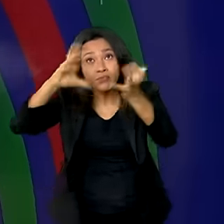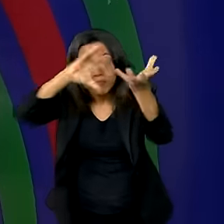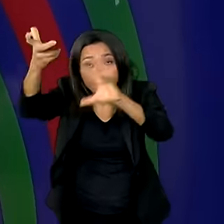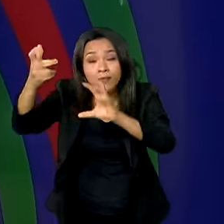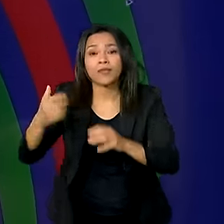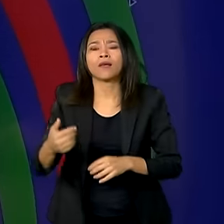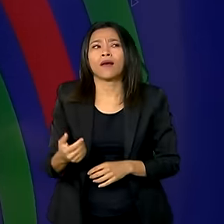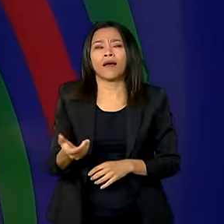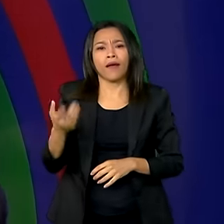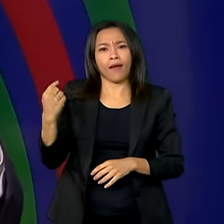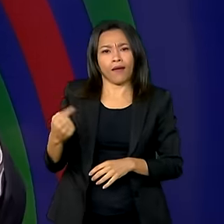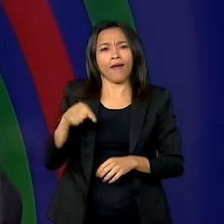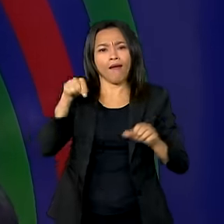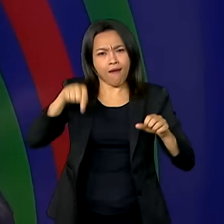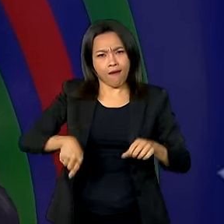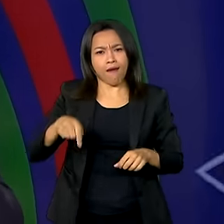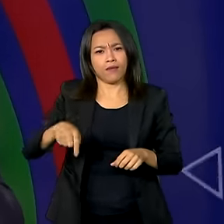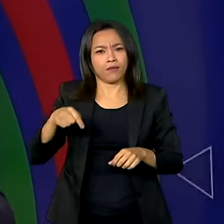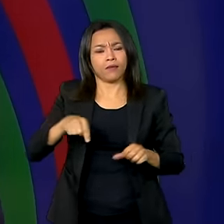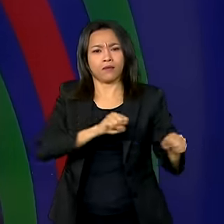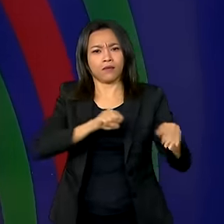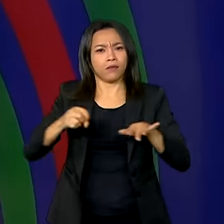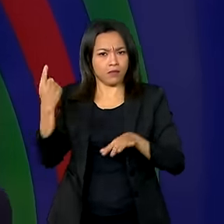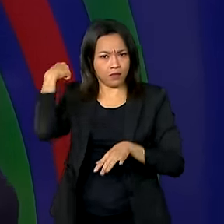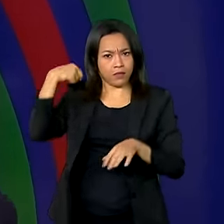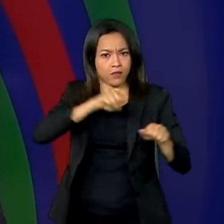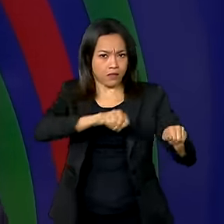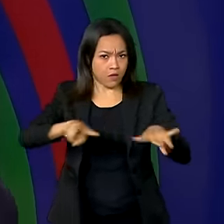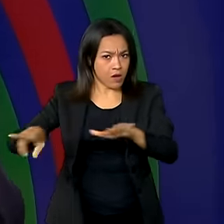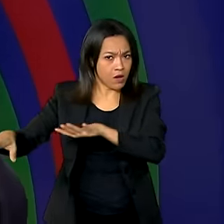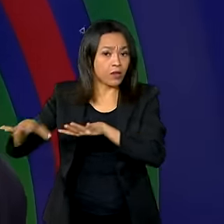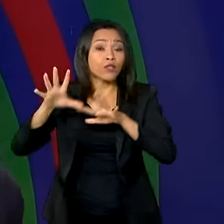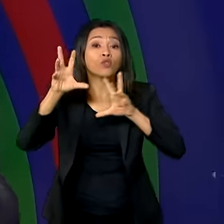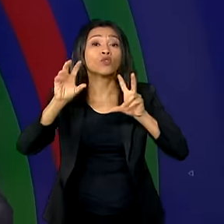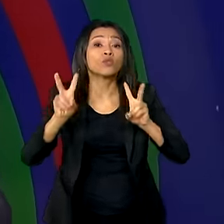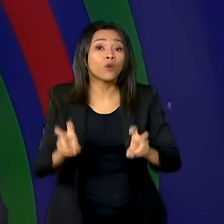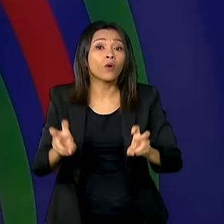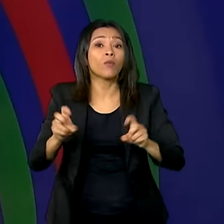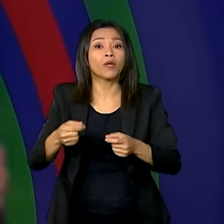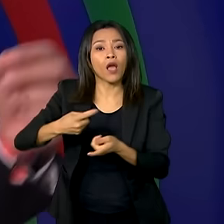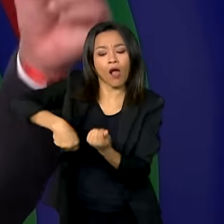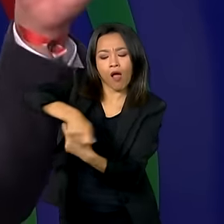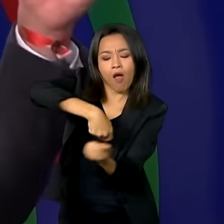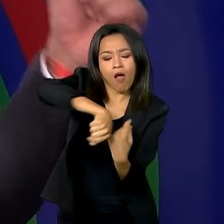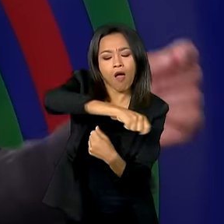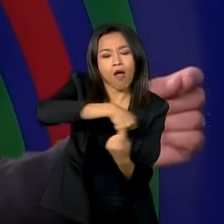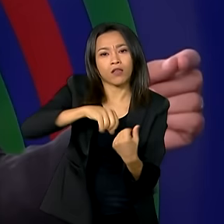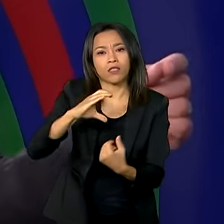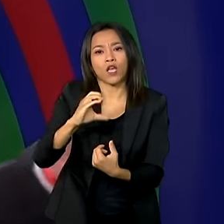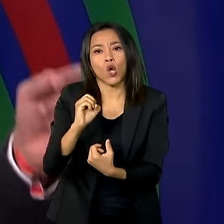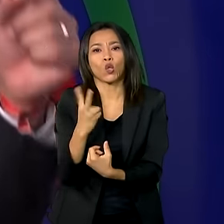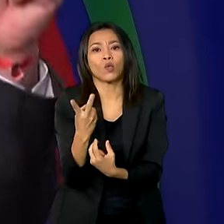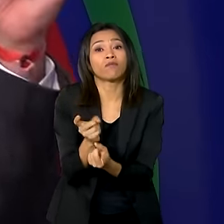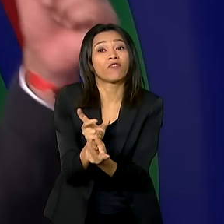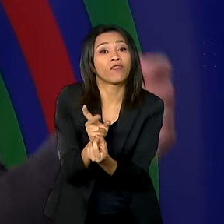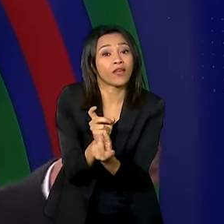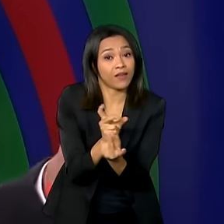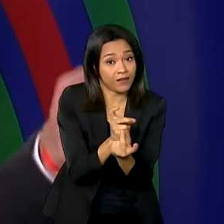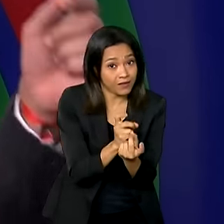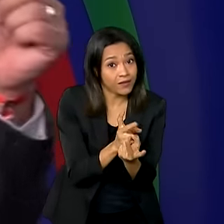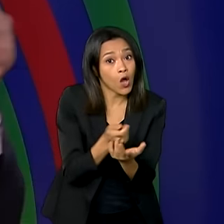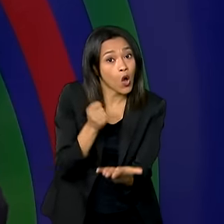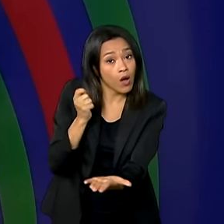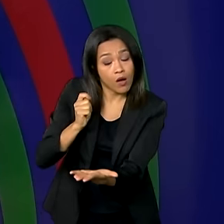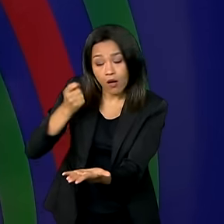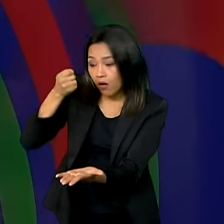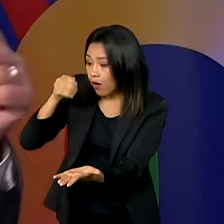semana um novo regramento para a criação do mercado de crédito de carbono, ou seja, que estabelece obrigações para as empresas